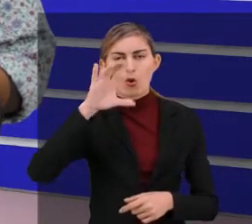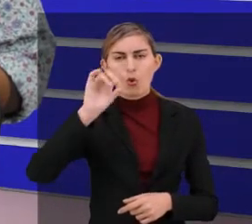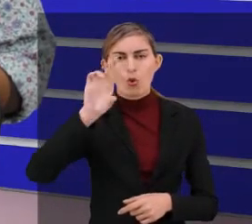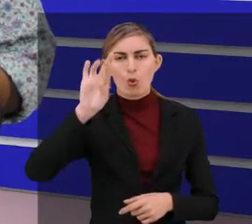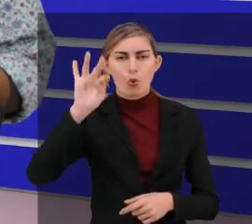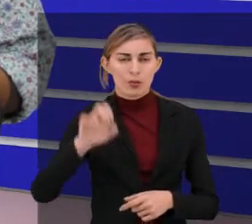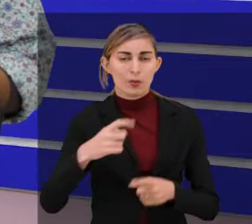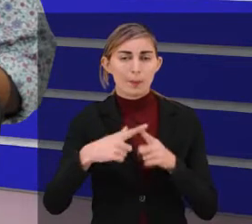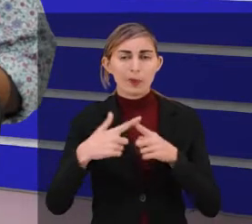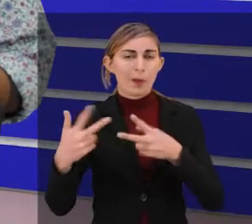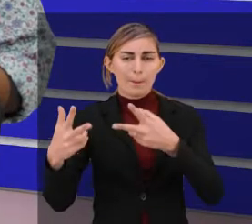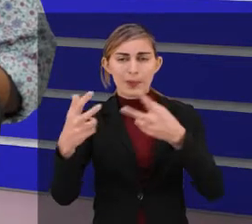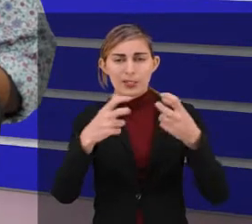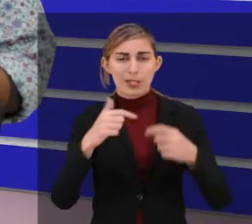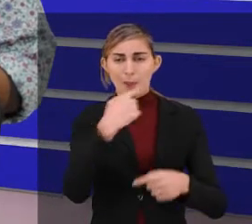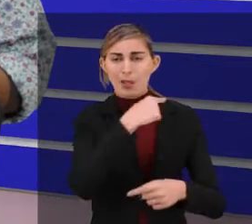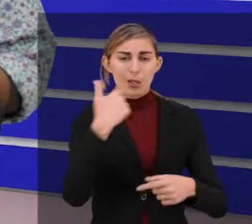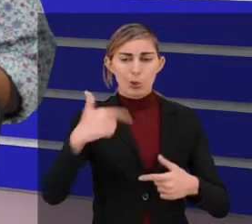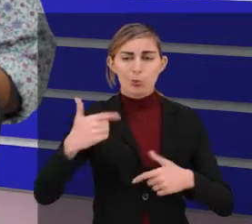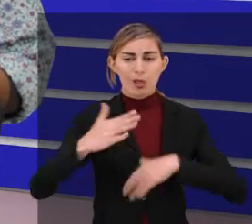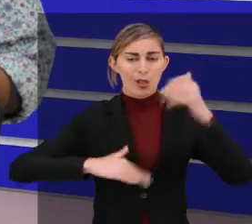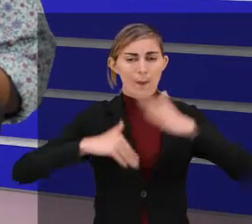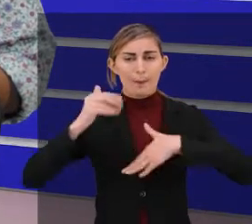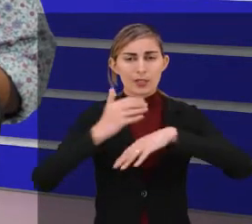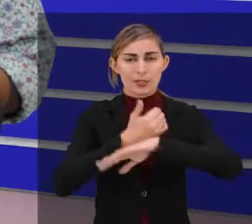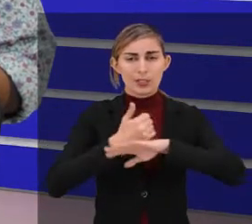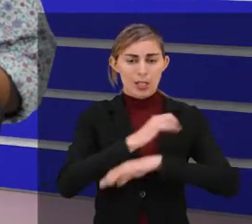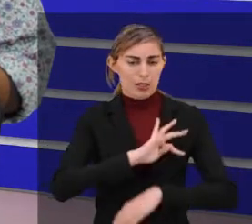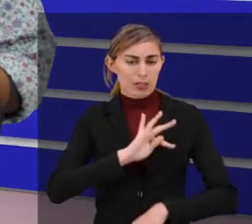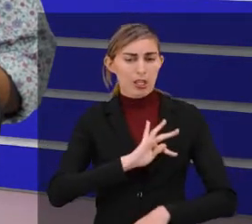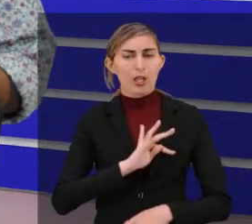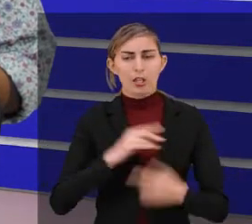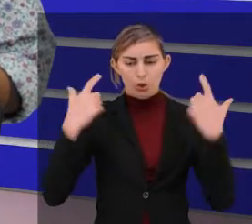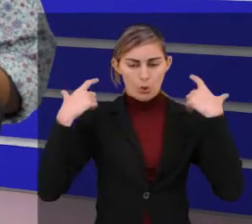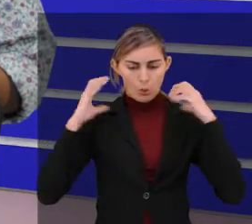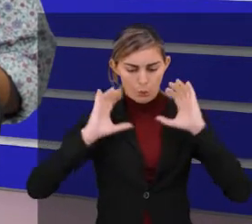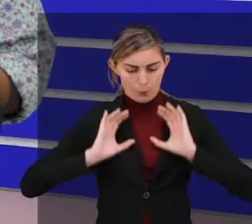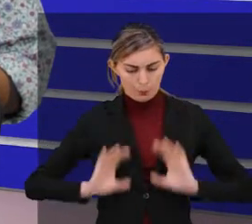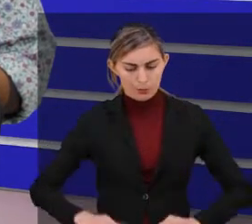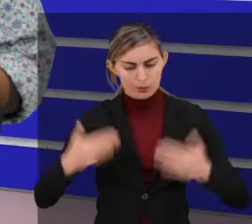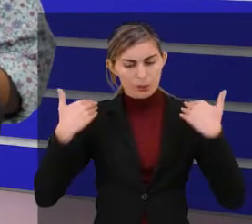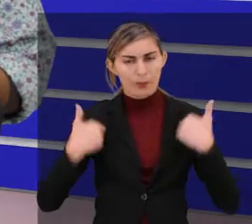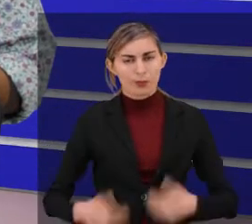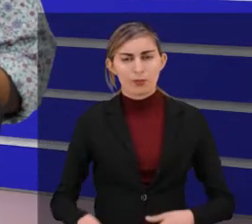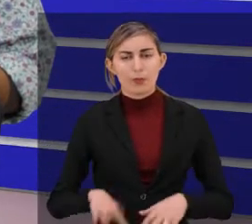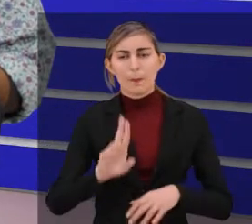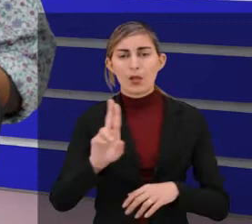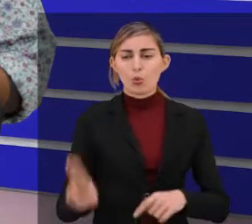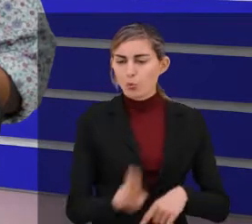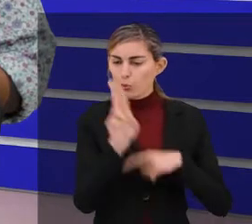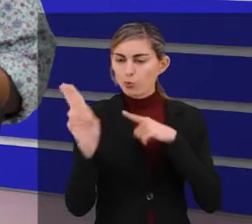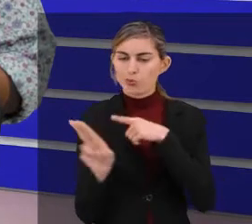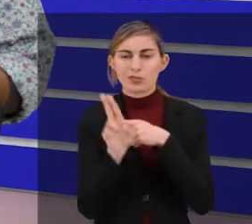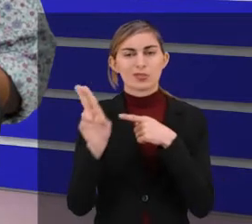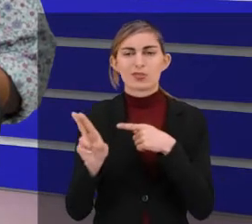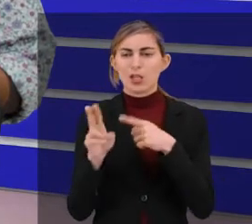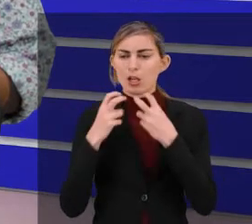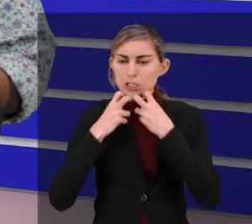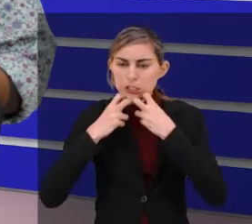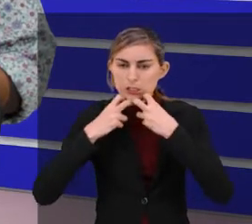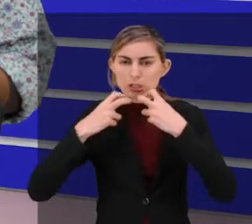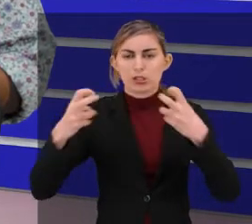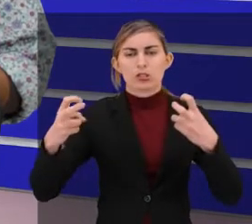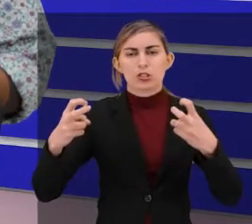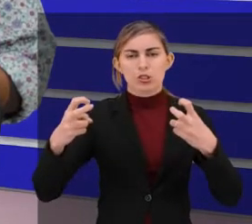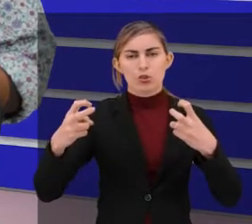se percebe que ele não tem capacidade técnica e comportamental, mas ele usa do